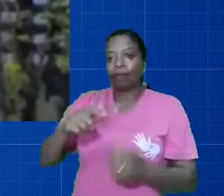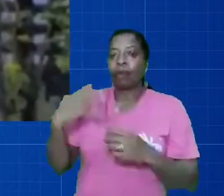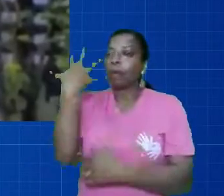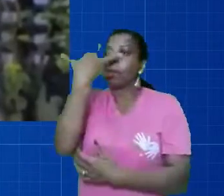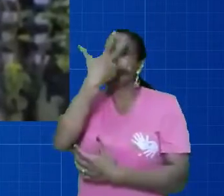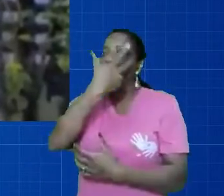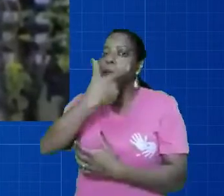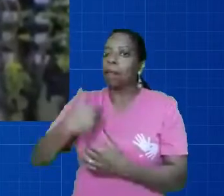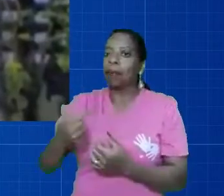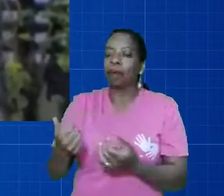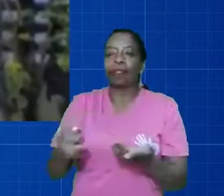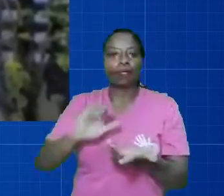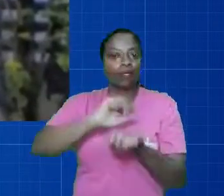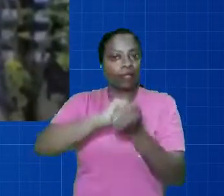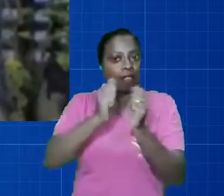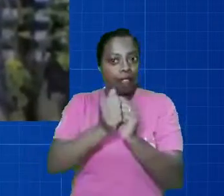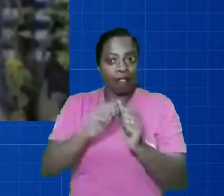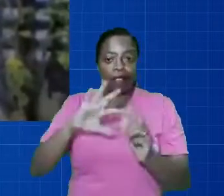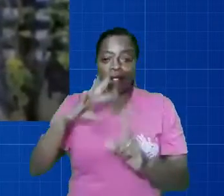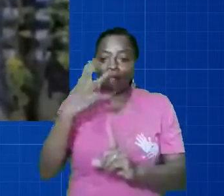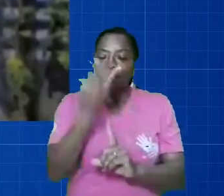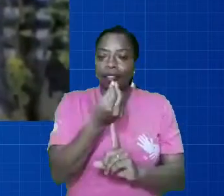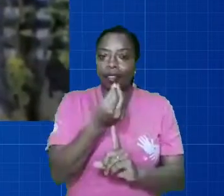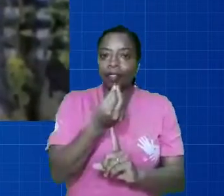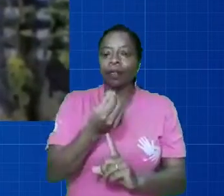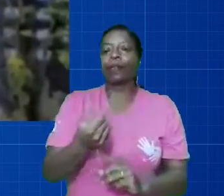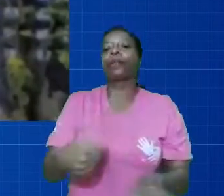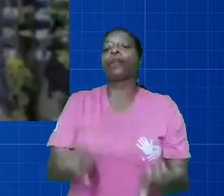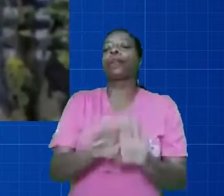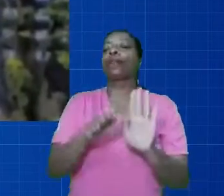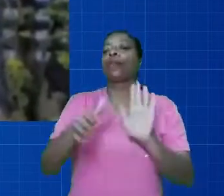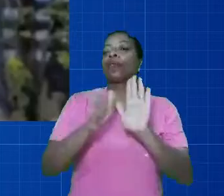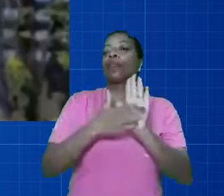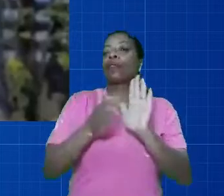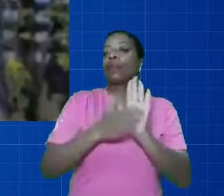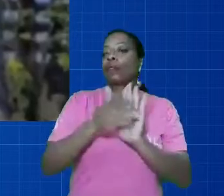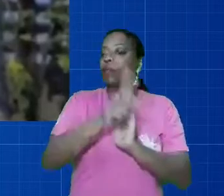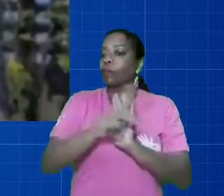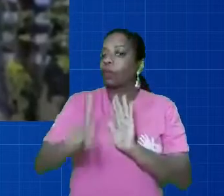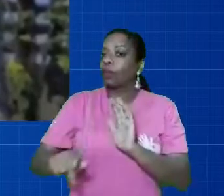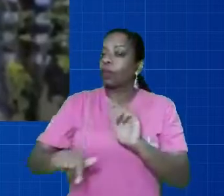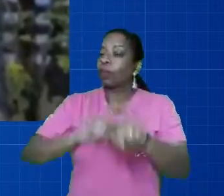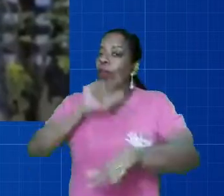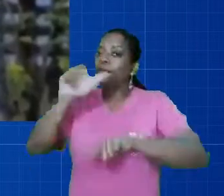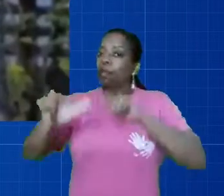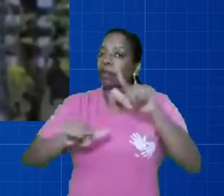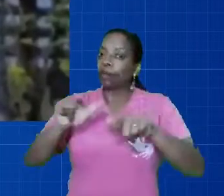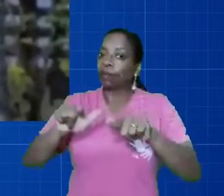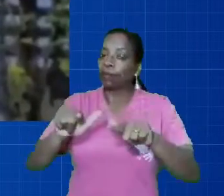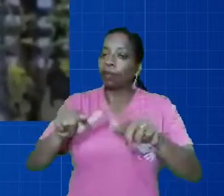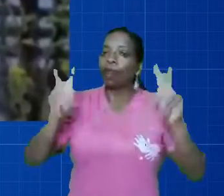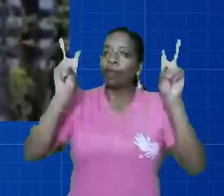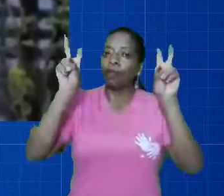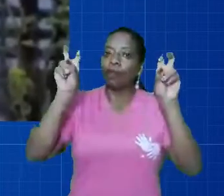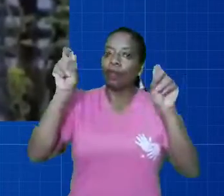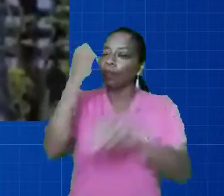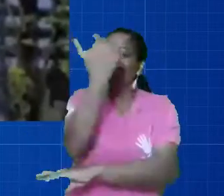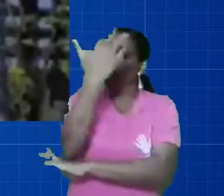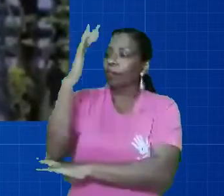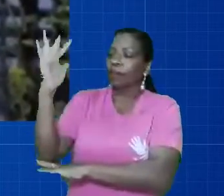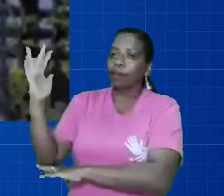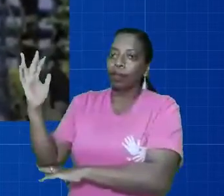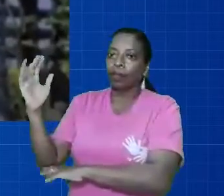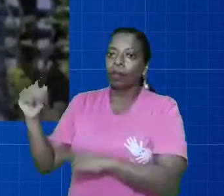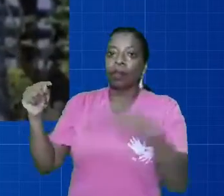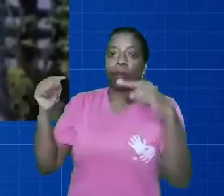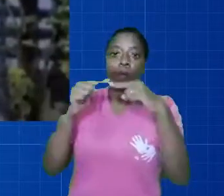Nós propomos para os professores, então, nesse momento, trabalhar com algumas temáticas ambientais que poderiam ser articuladas entre as disciplinas, como no caso,